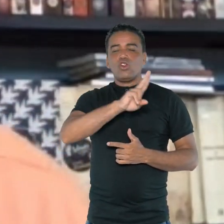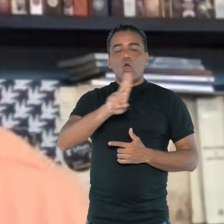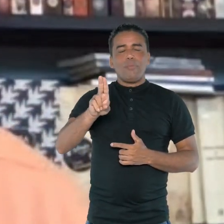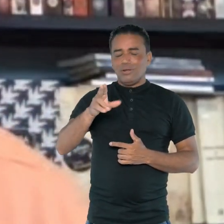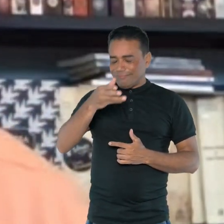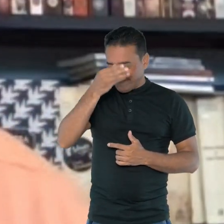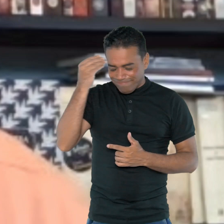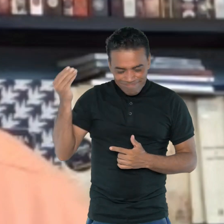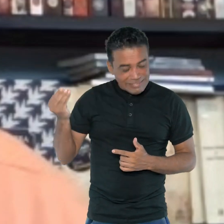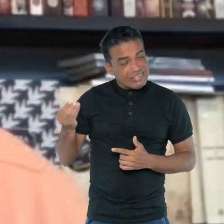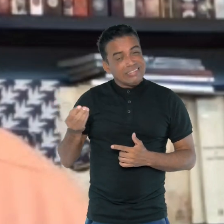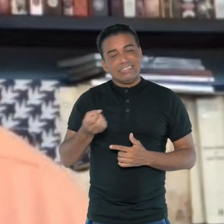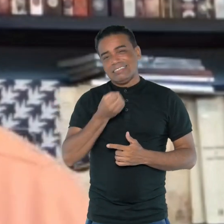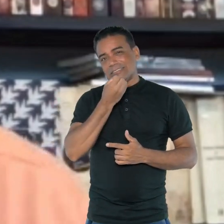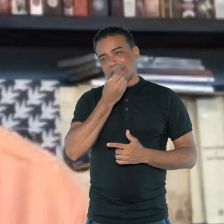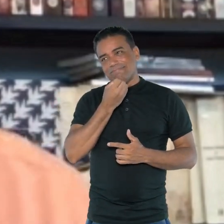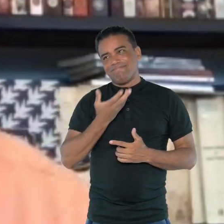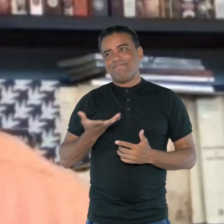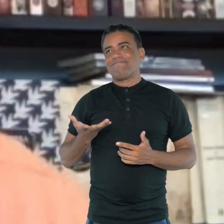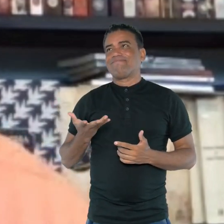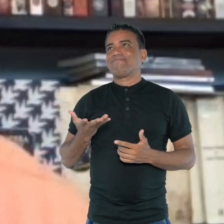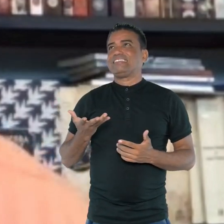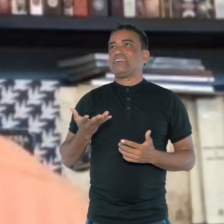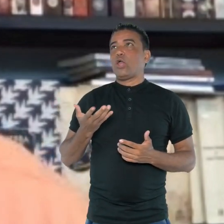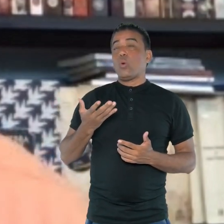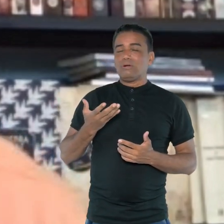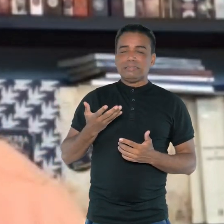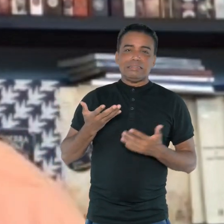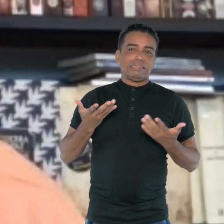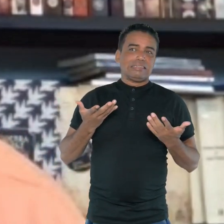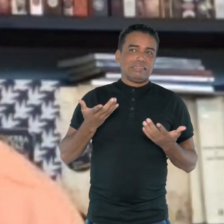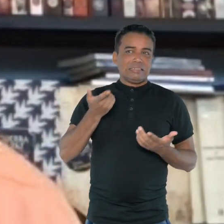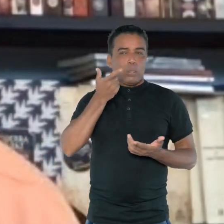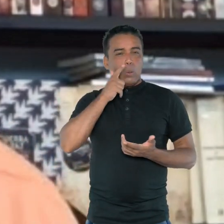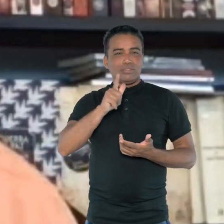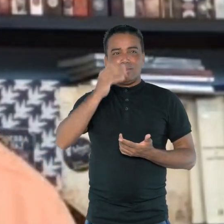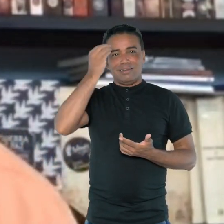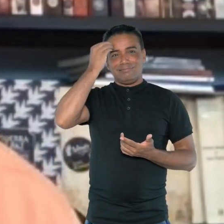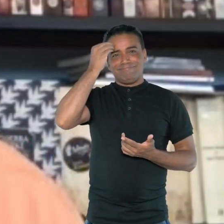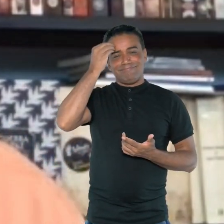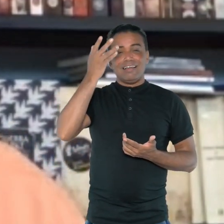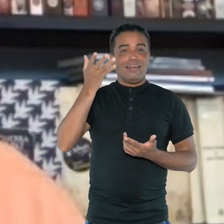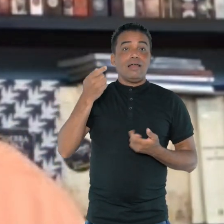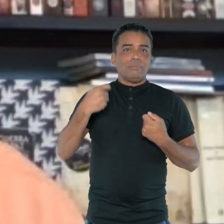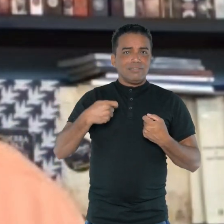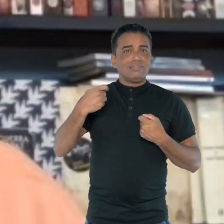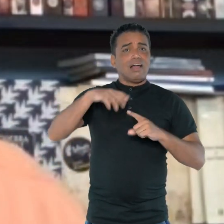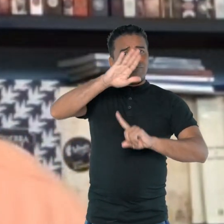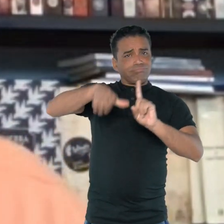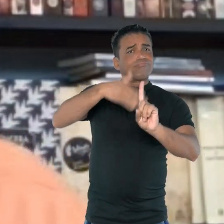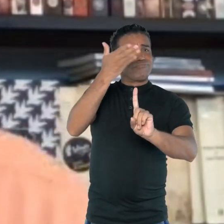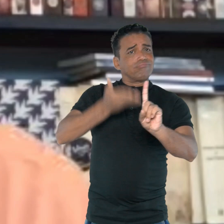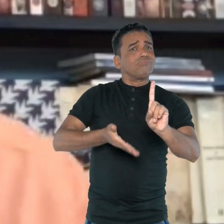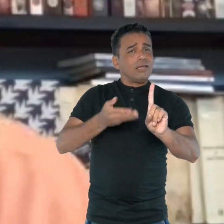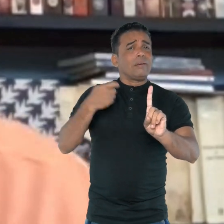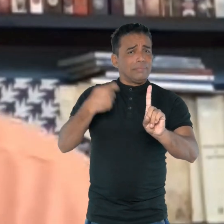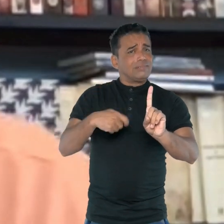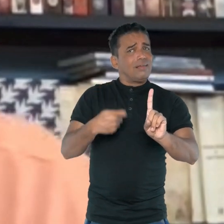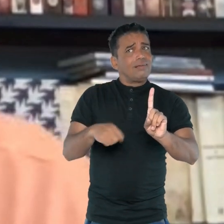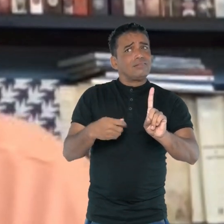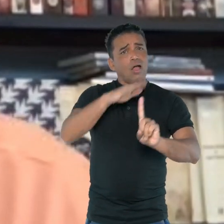pena. Seria legal, a gente deve pagar os tributos que a gente tem